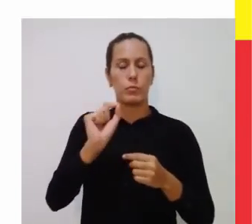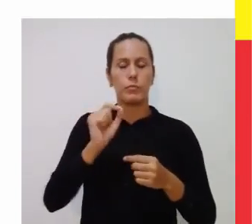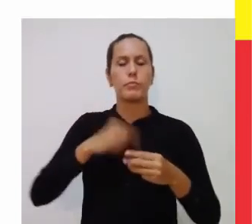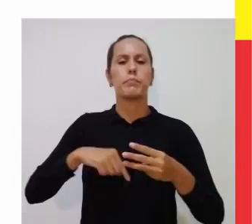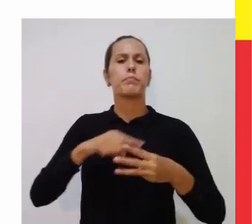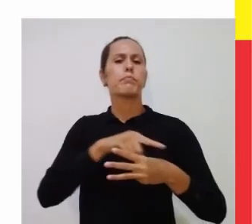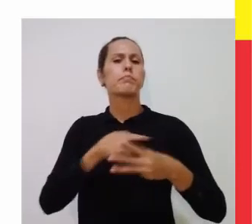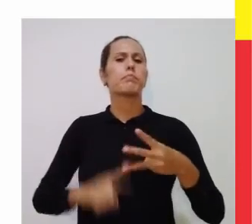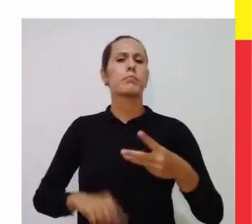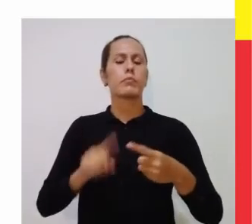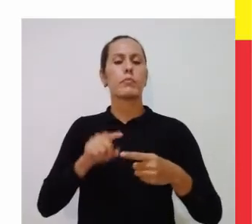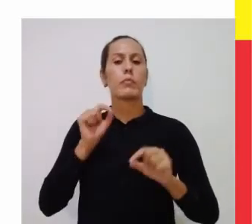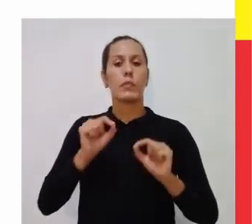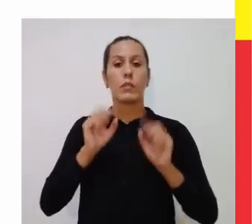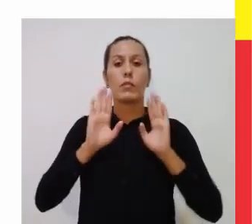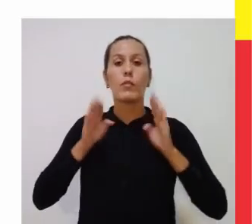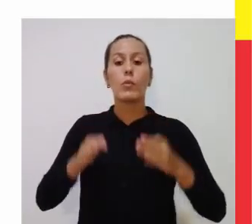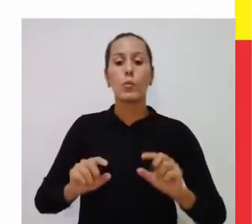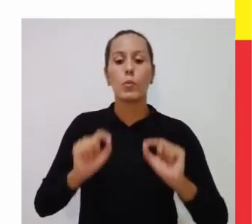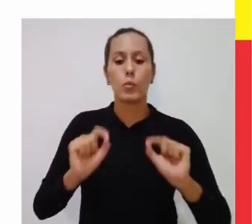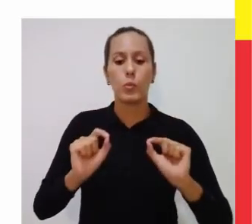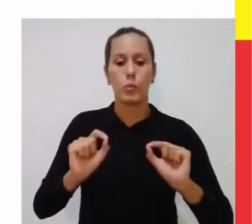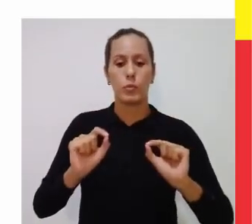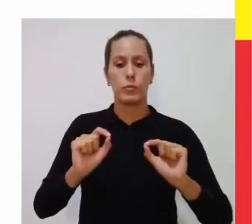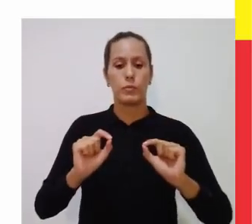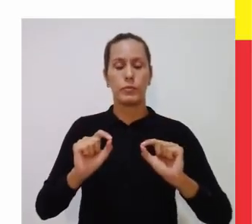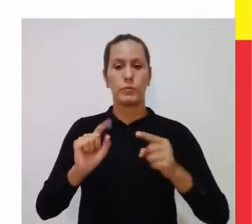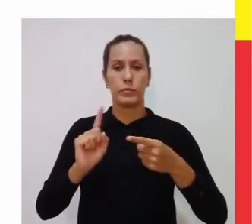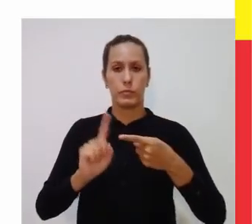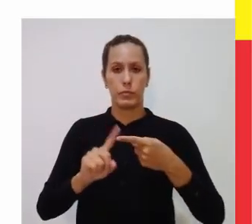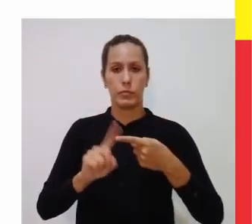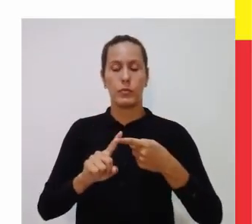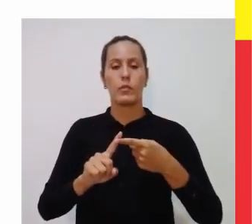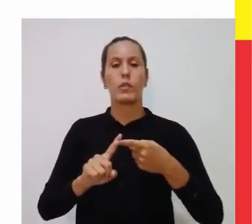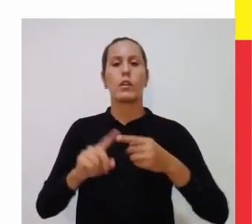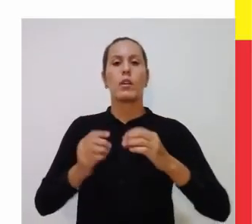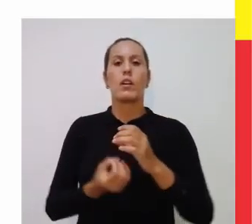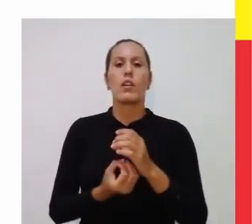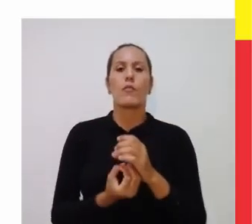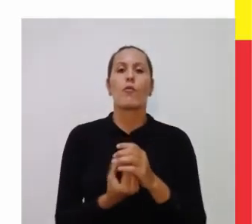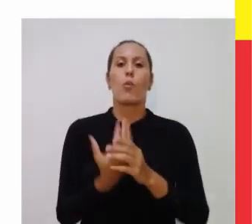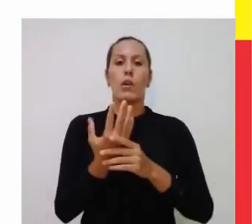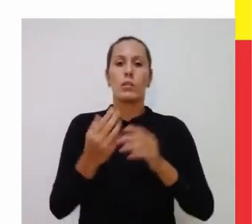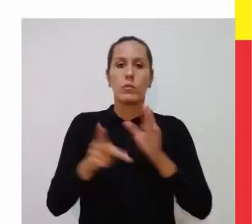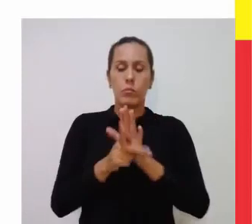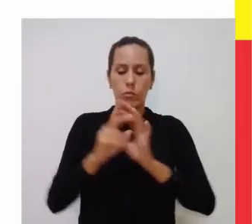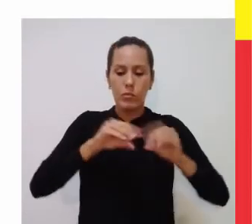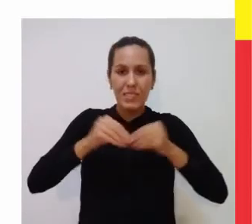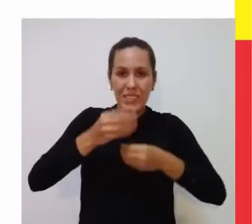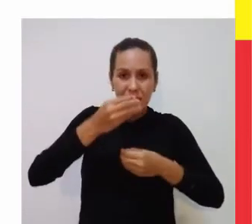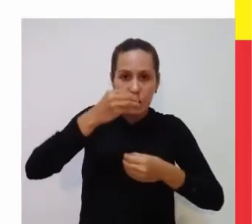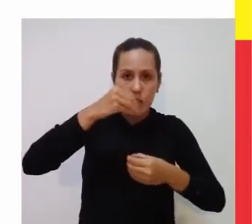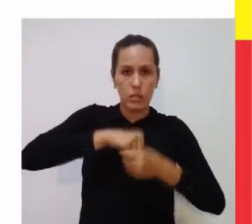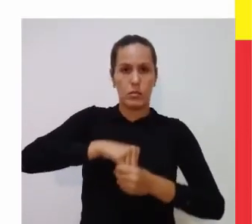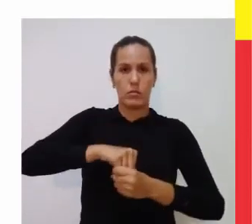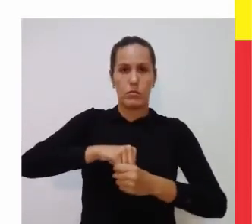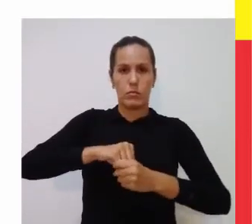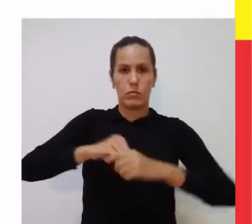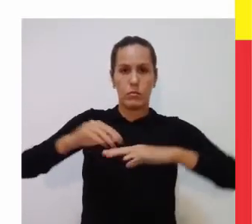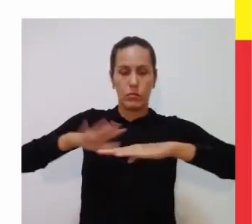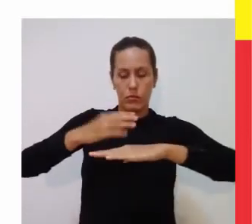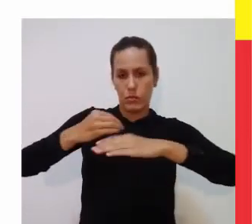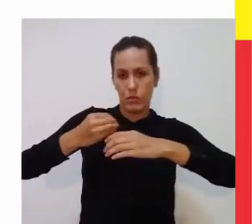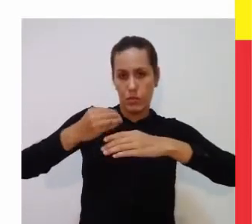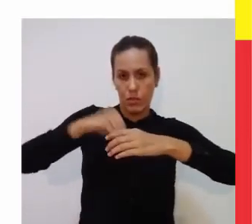observar. Dessas formações, nós vamos observar nesse slide as formações endógenas, que estão dentro da Terra, e vamos